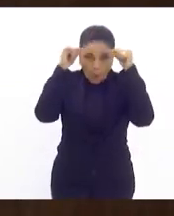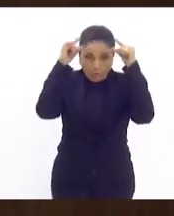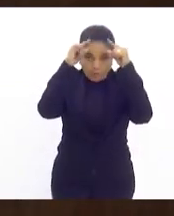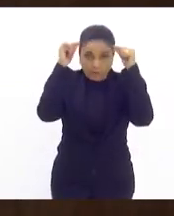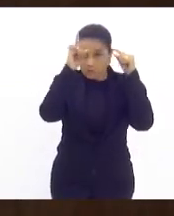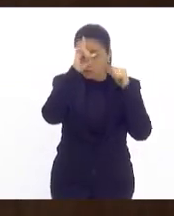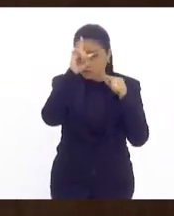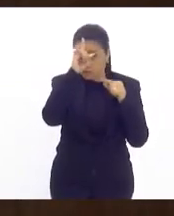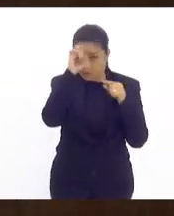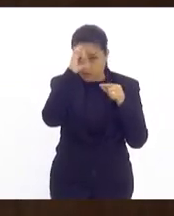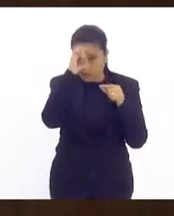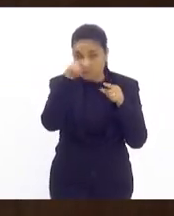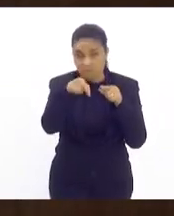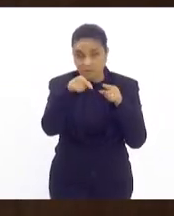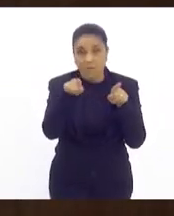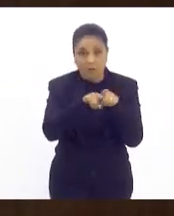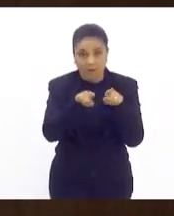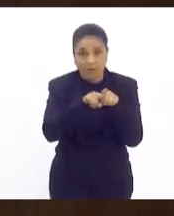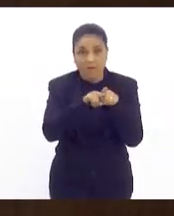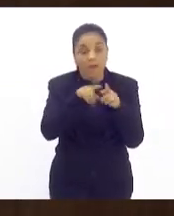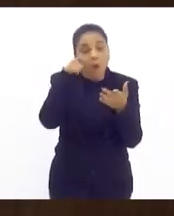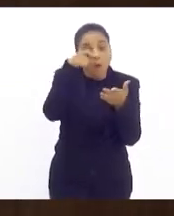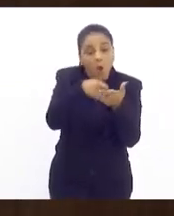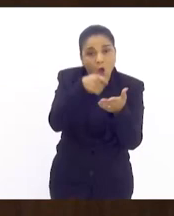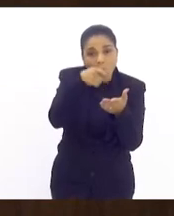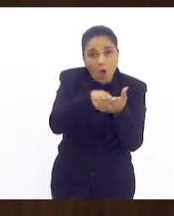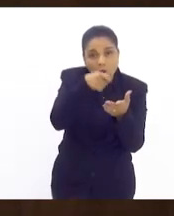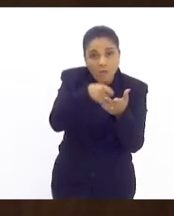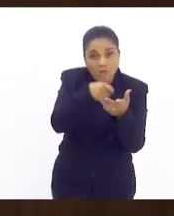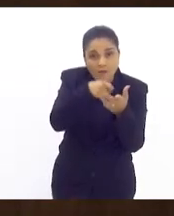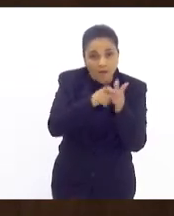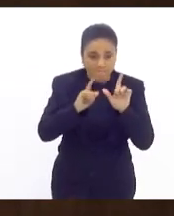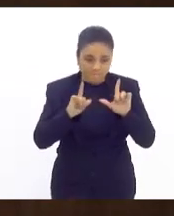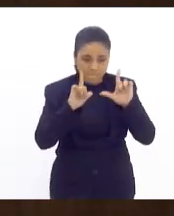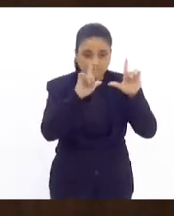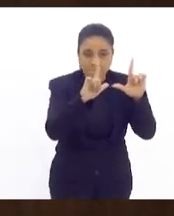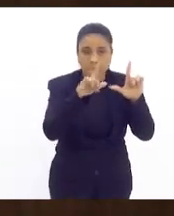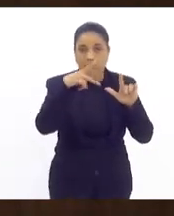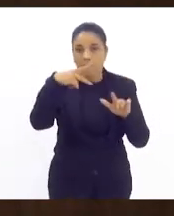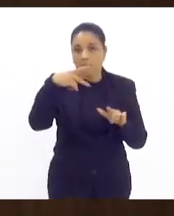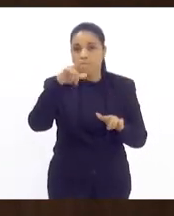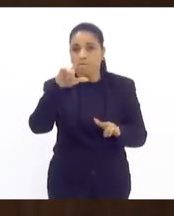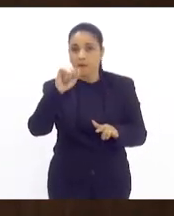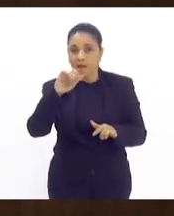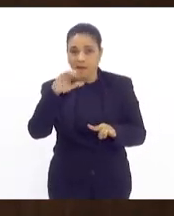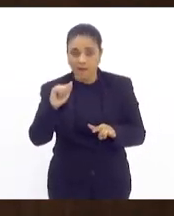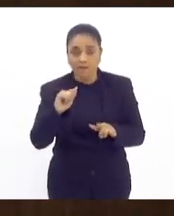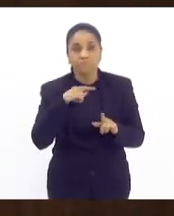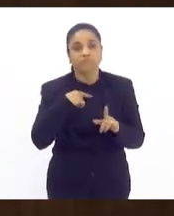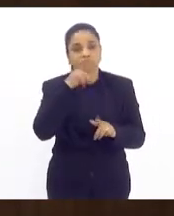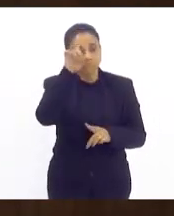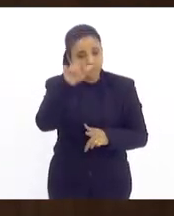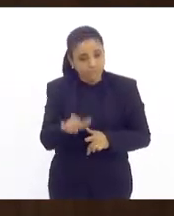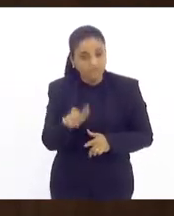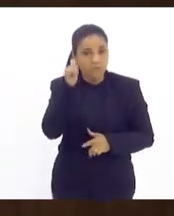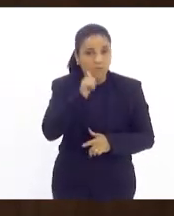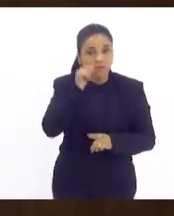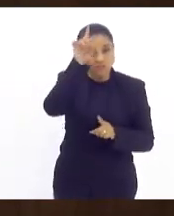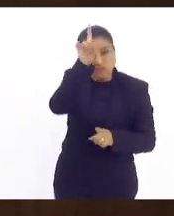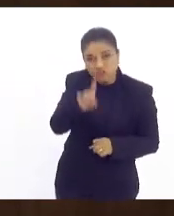elas podem acompanhar que alegavam que não conheciam a lei que a mulher tinha direito a levar uma doula depois a gente